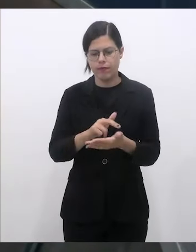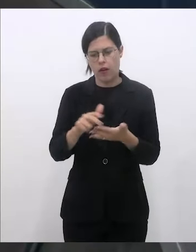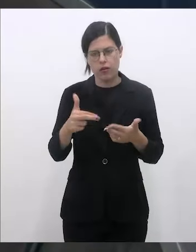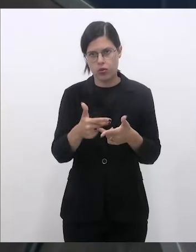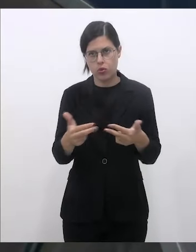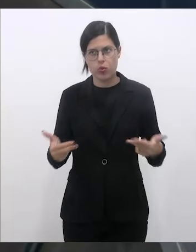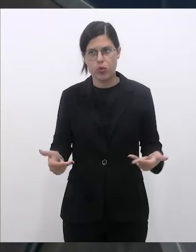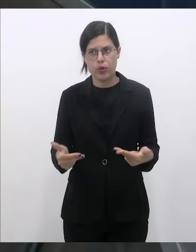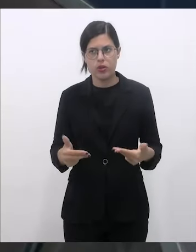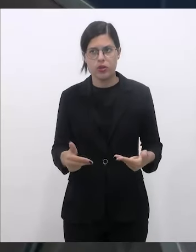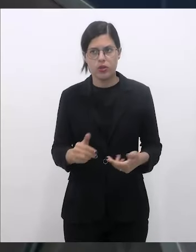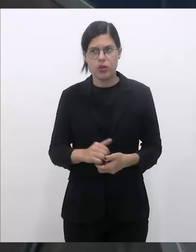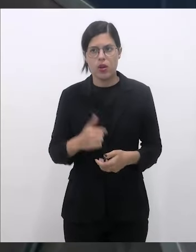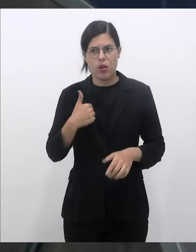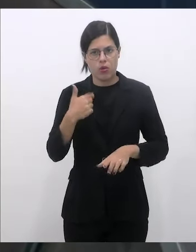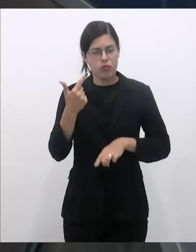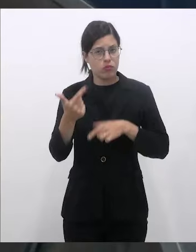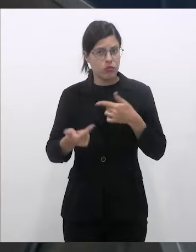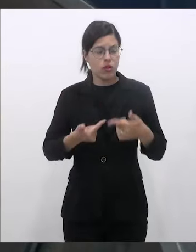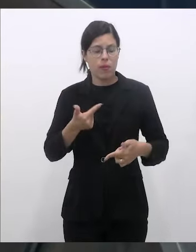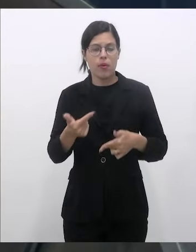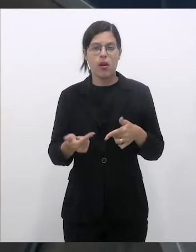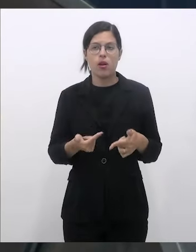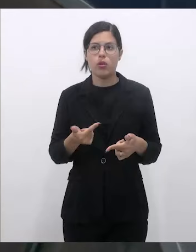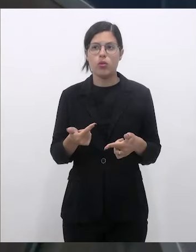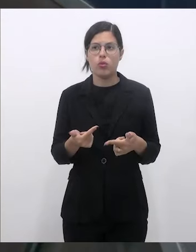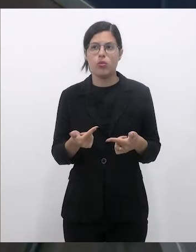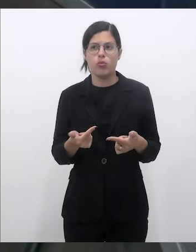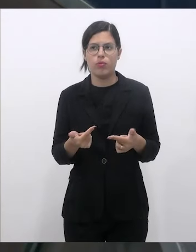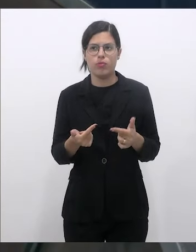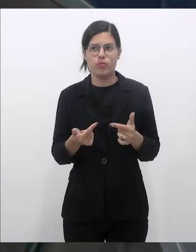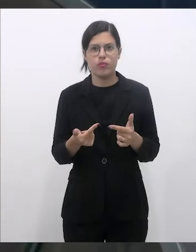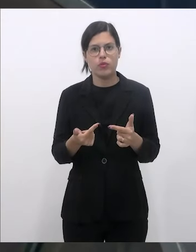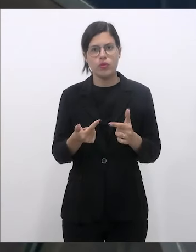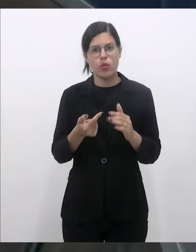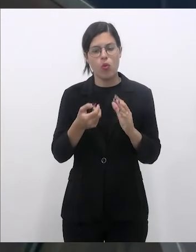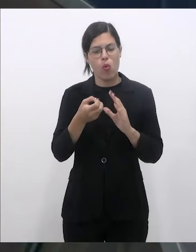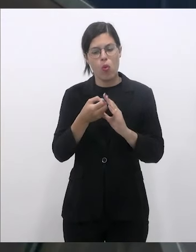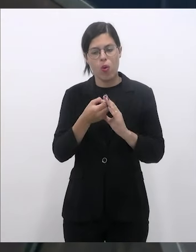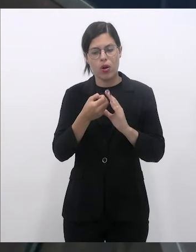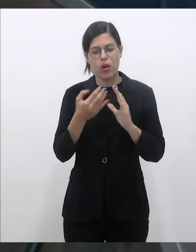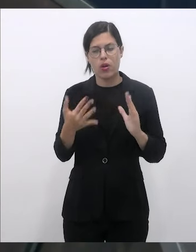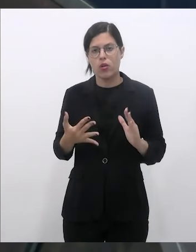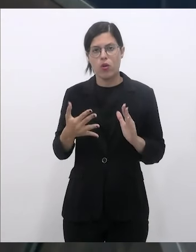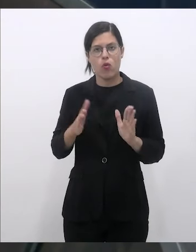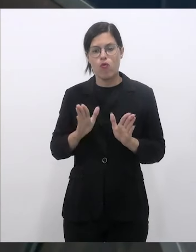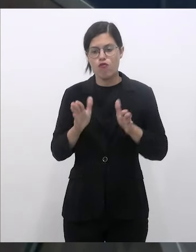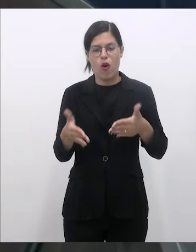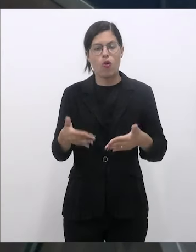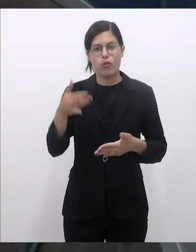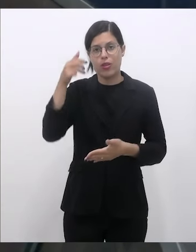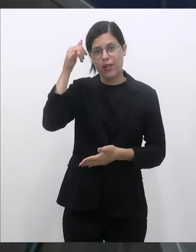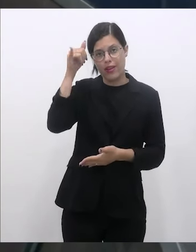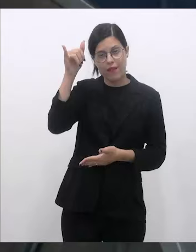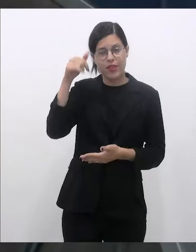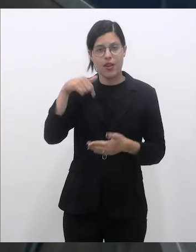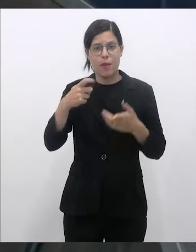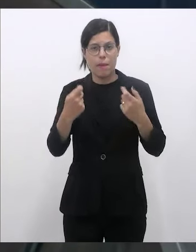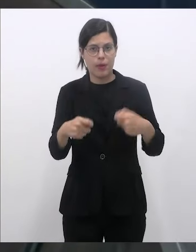E essa questão, eu trabalho com o aspecto da prevenção. Nós